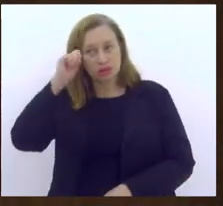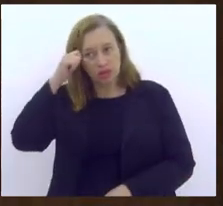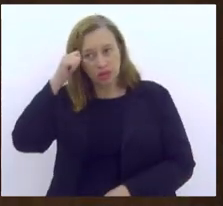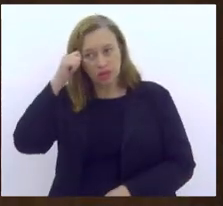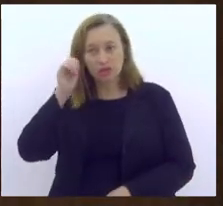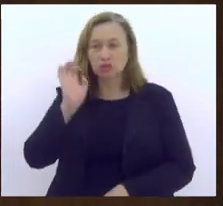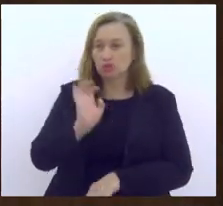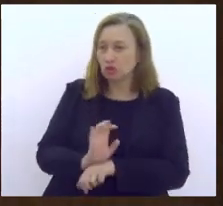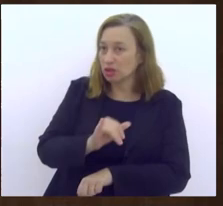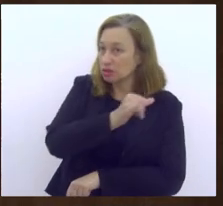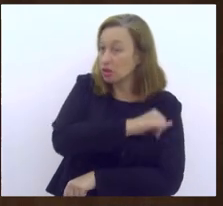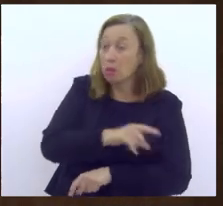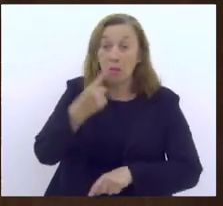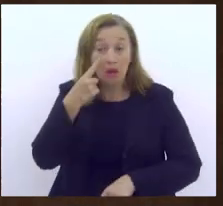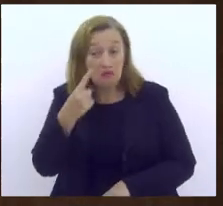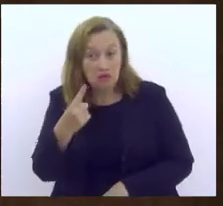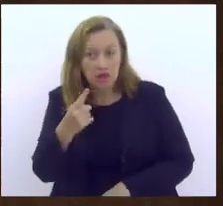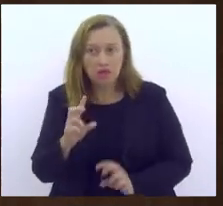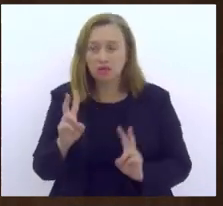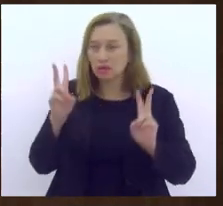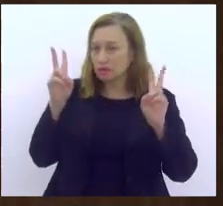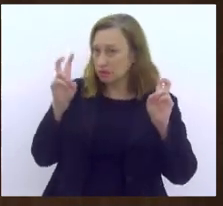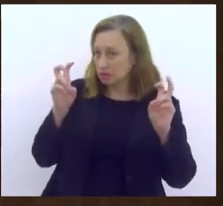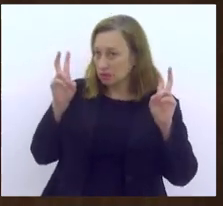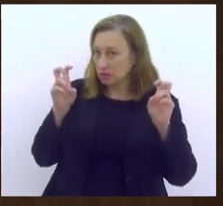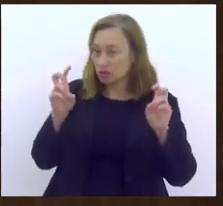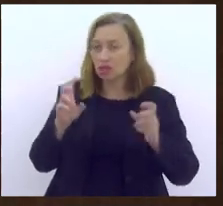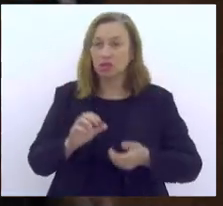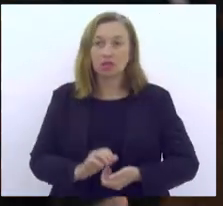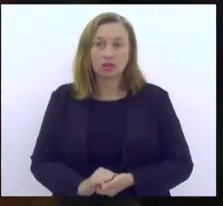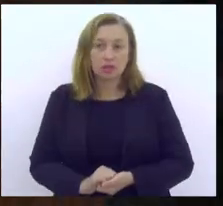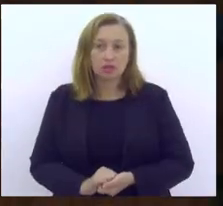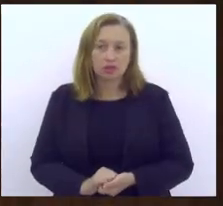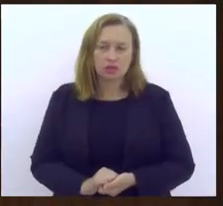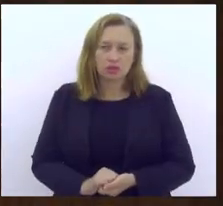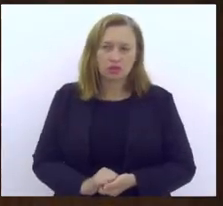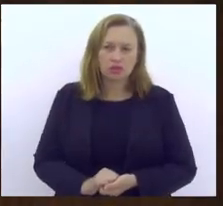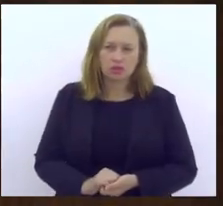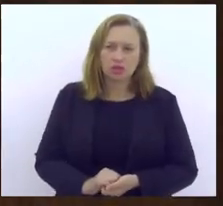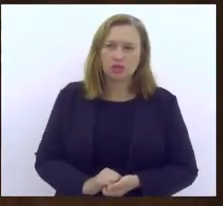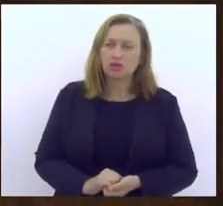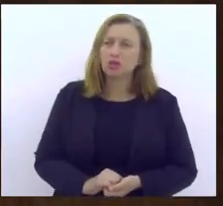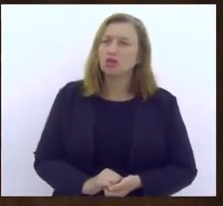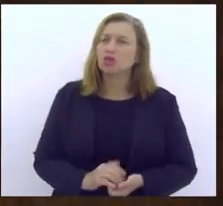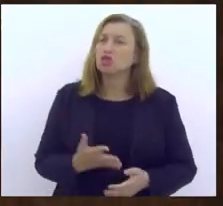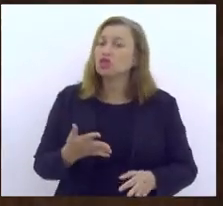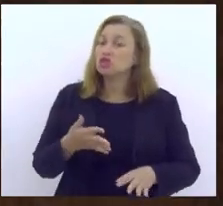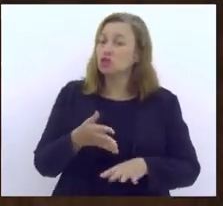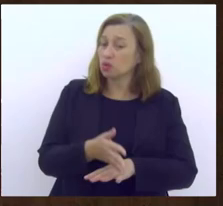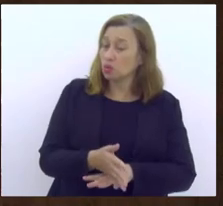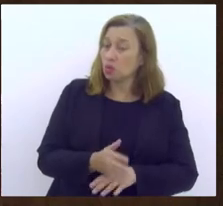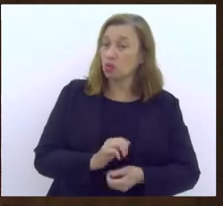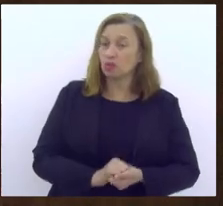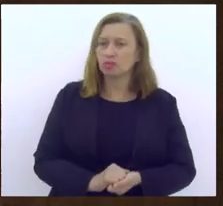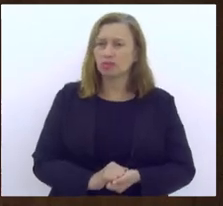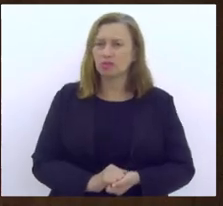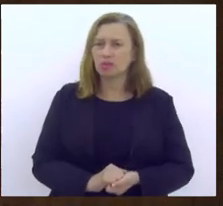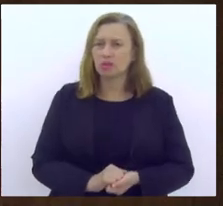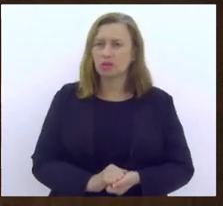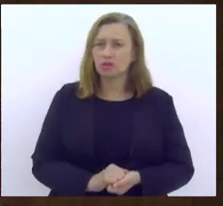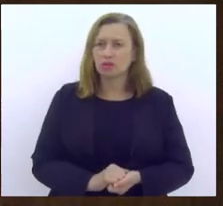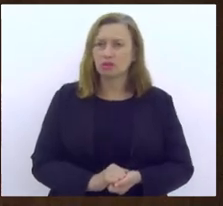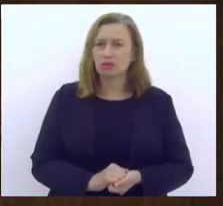Janeiro. Mas veja, a situação de sítio que chegou à nossa população atinge um